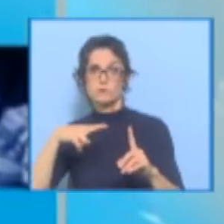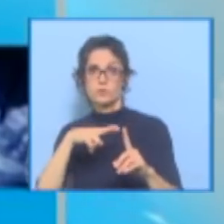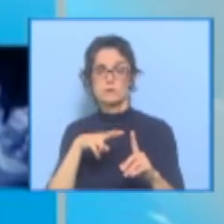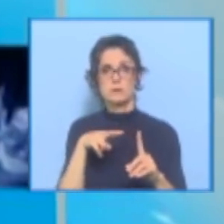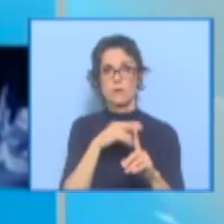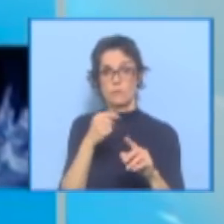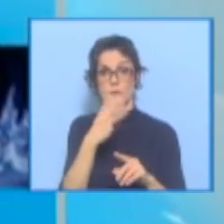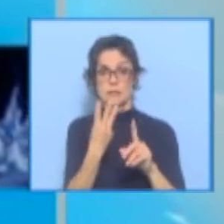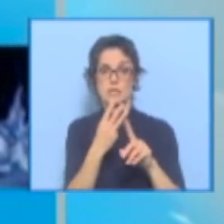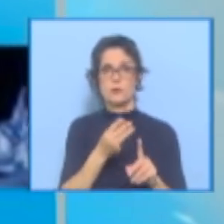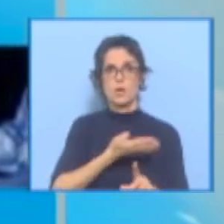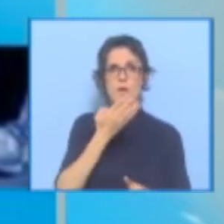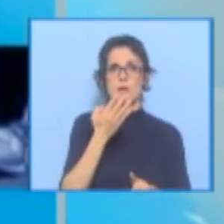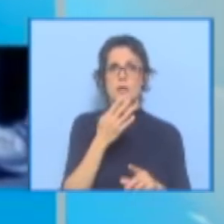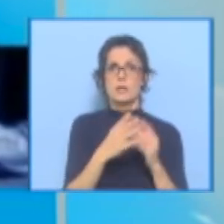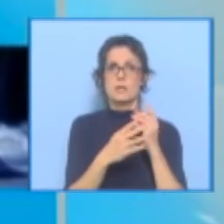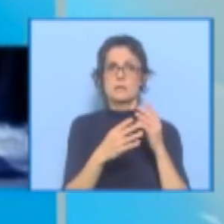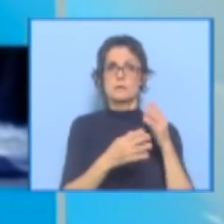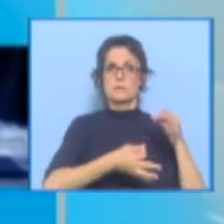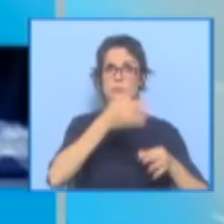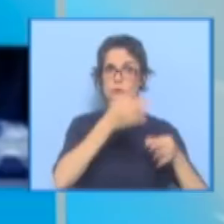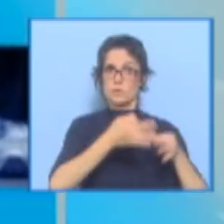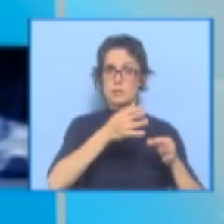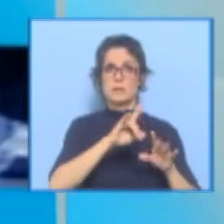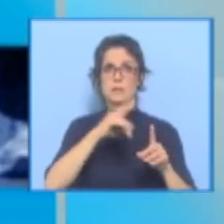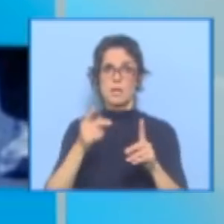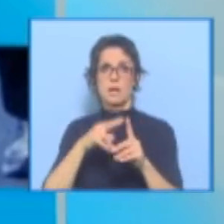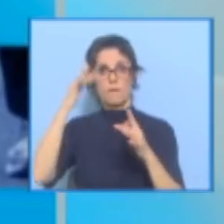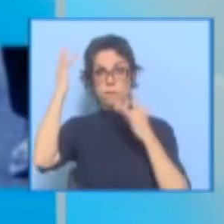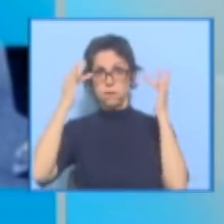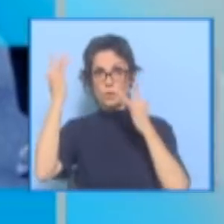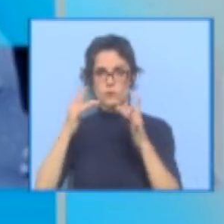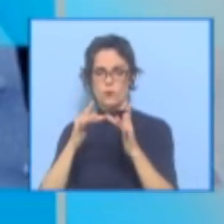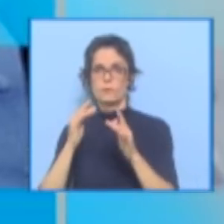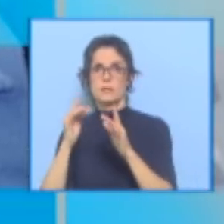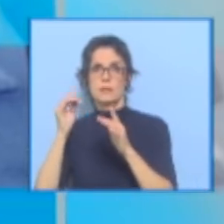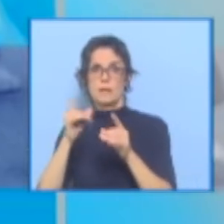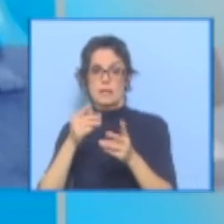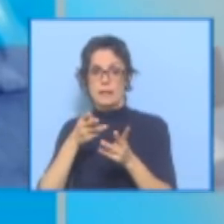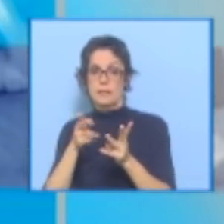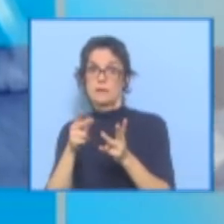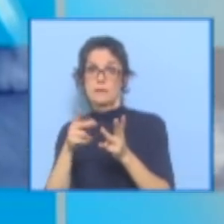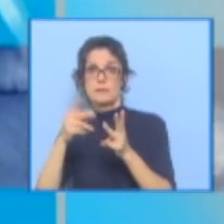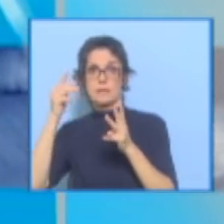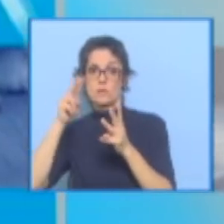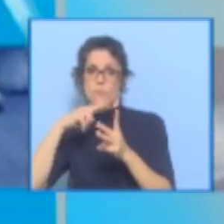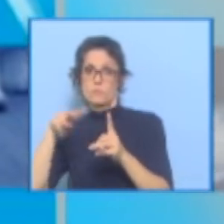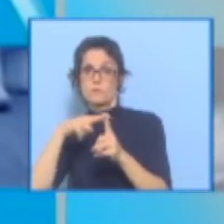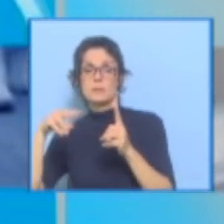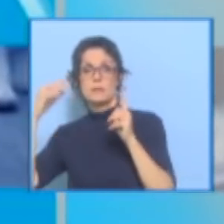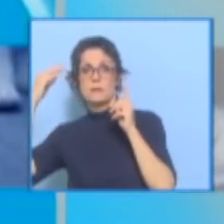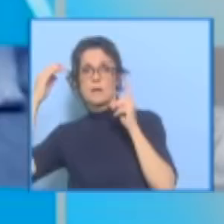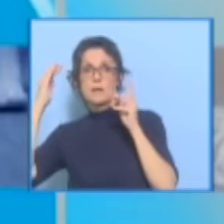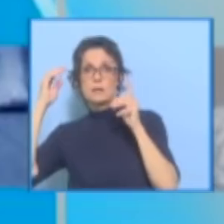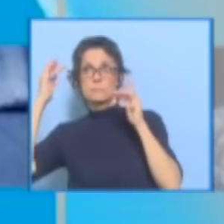jurídica, uma visão filosófica e uma visão teológica acerca do direito natural. E achamos também que a Associação de Estudantes tem esse papel de